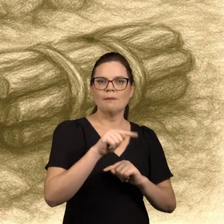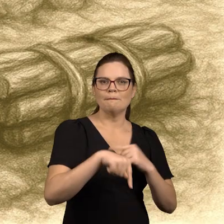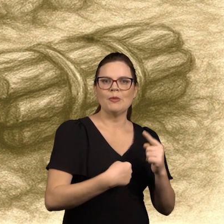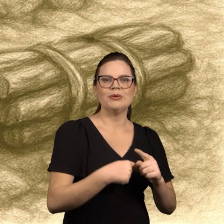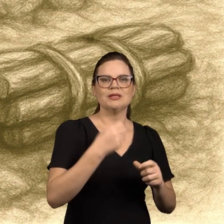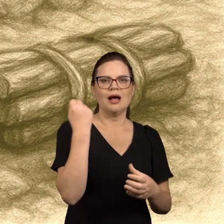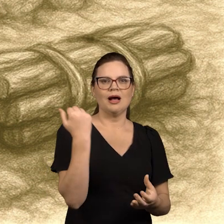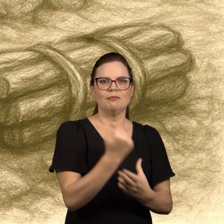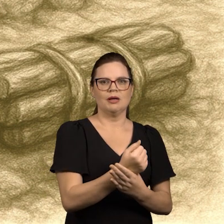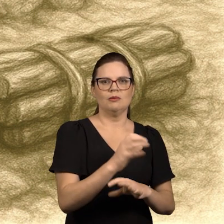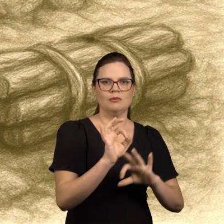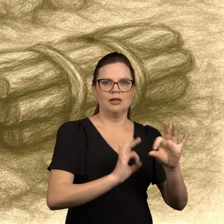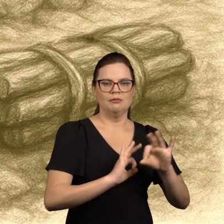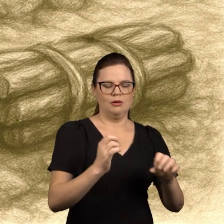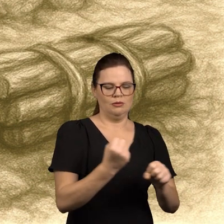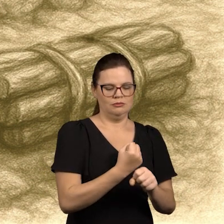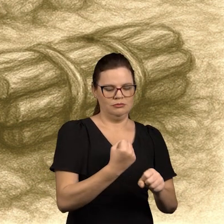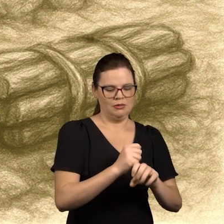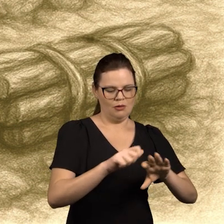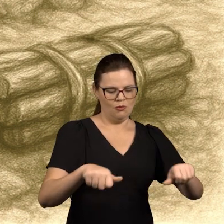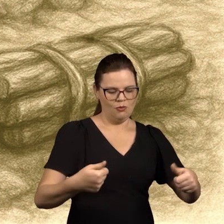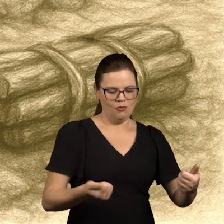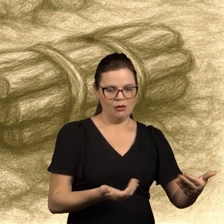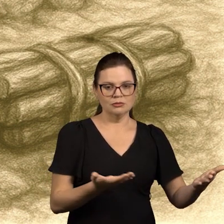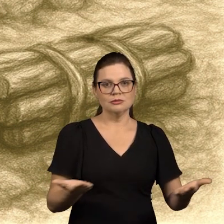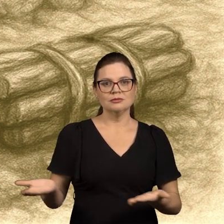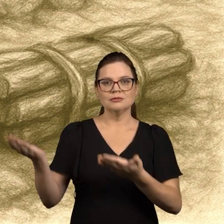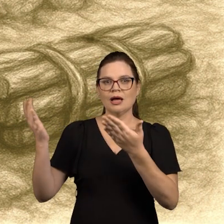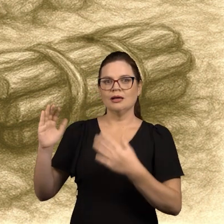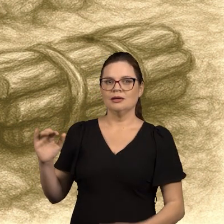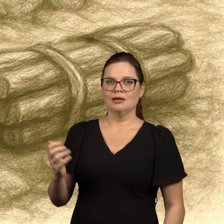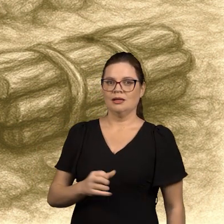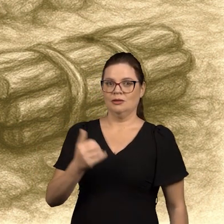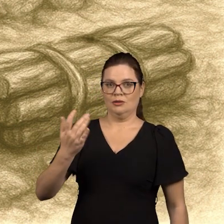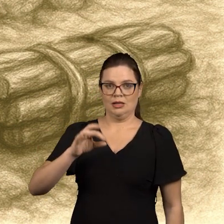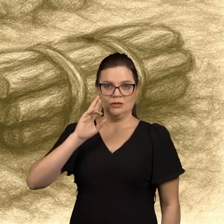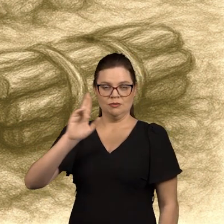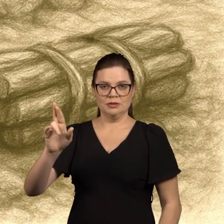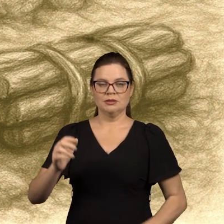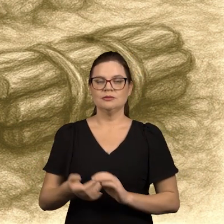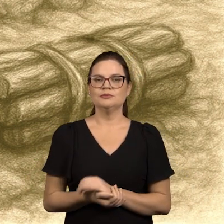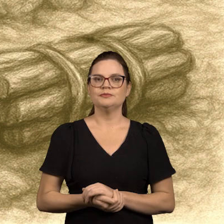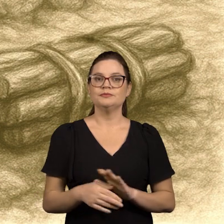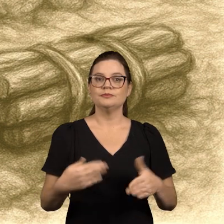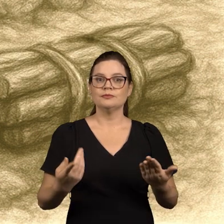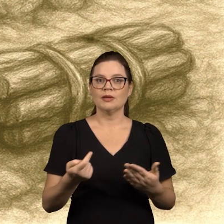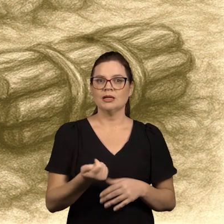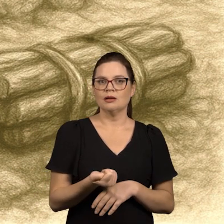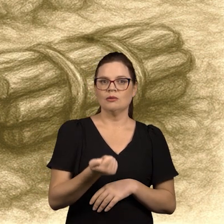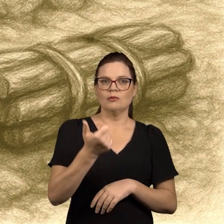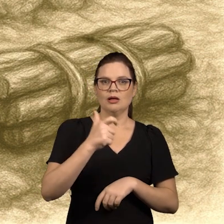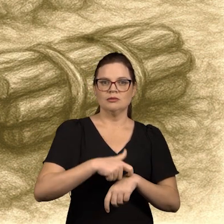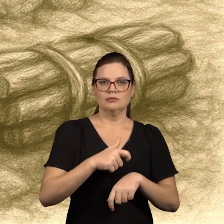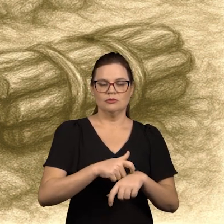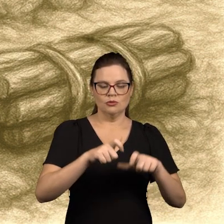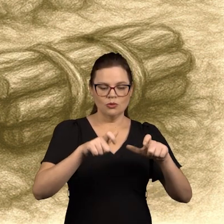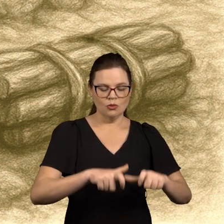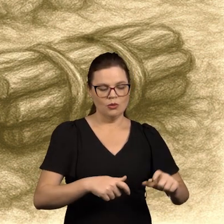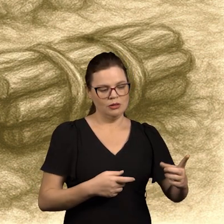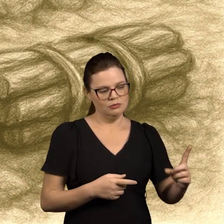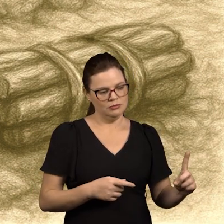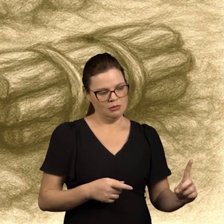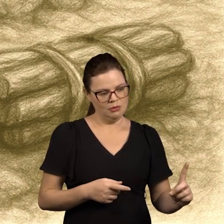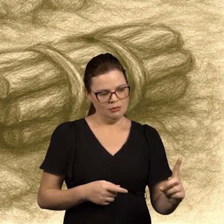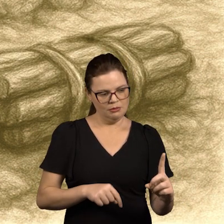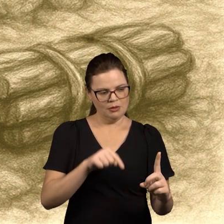que lhe aparecera. Então, aqui ele está chegando na terra prometida. A